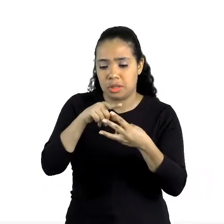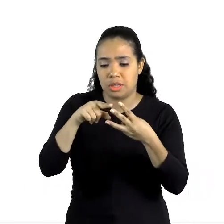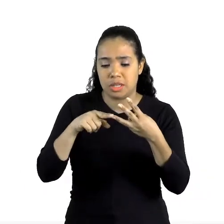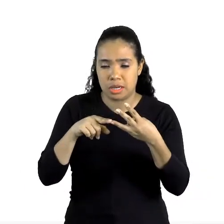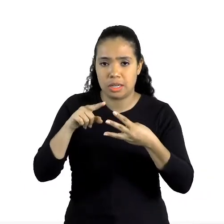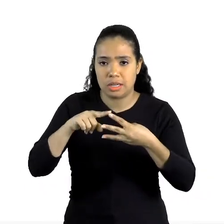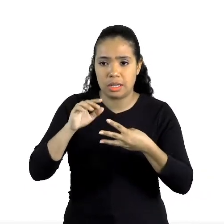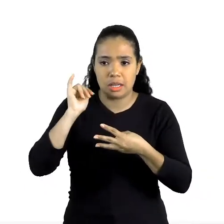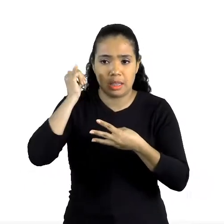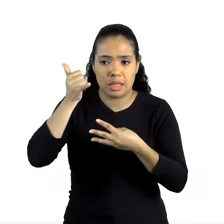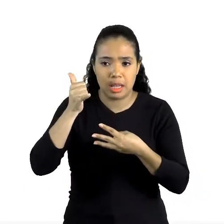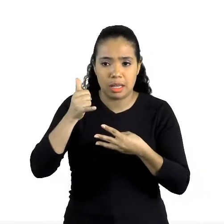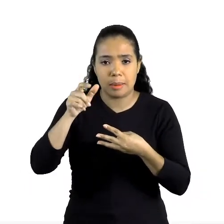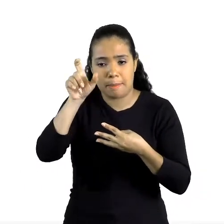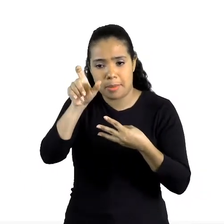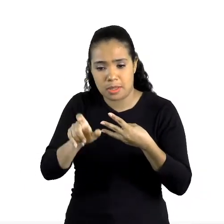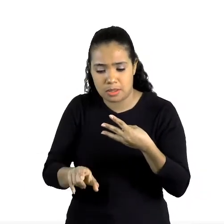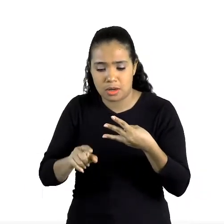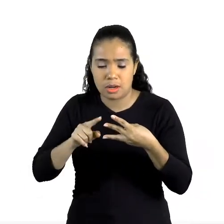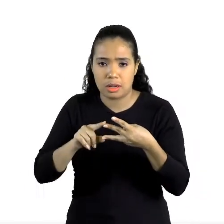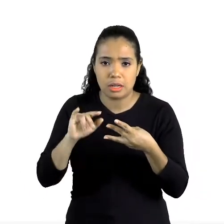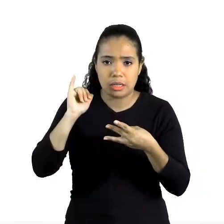tipos: narrador-personagem,